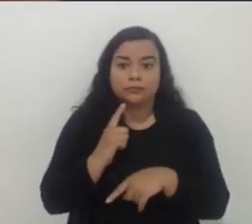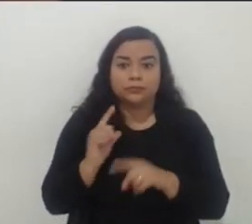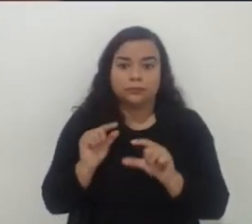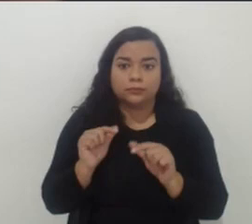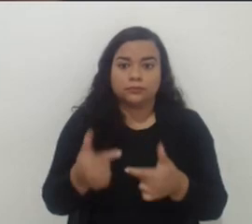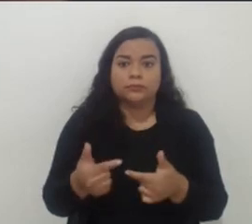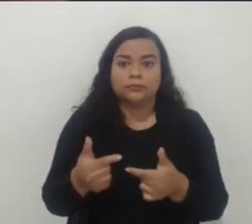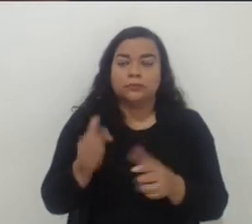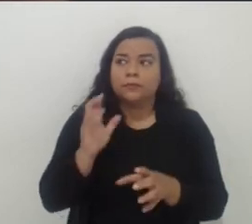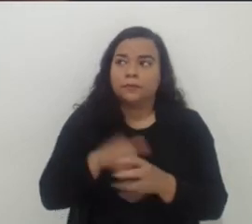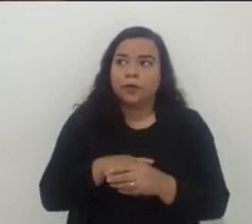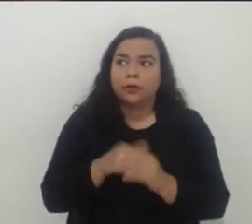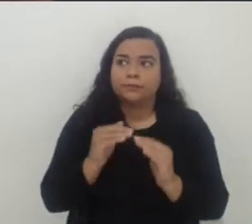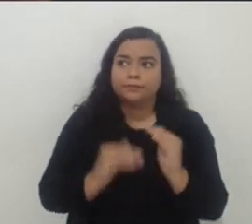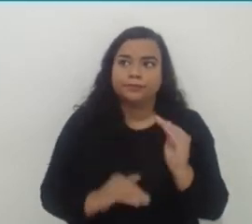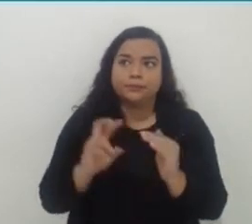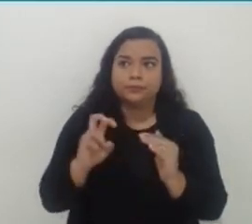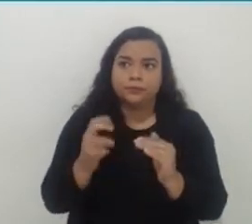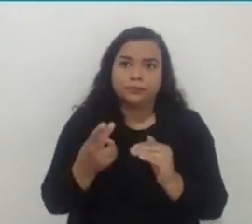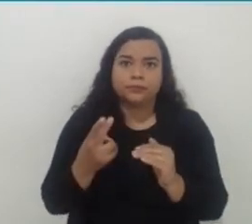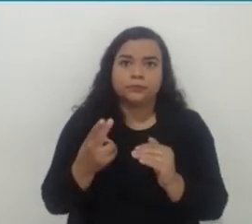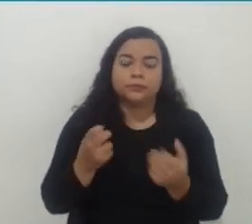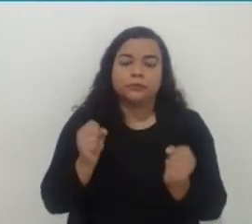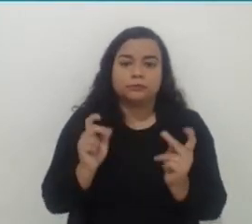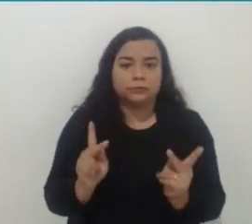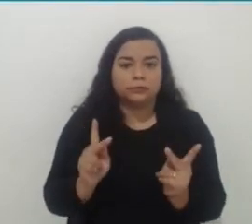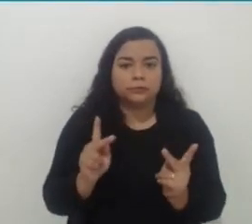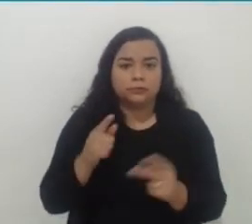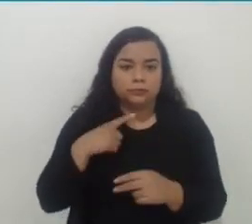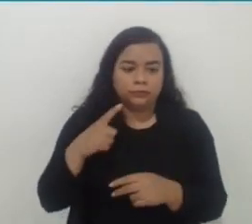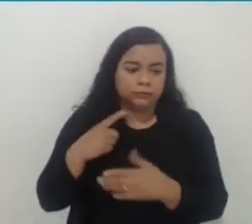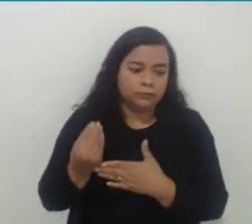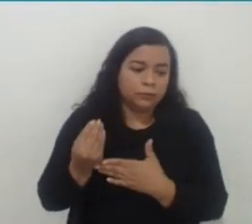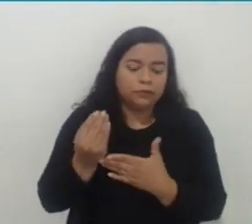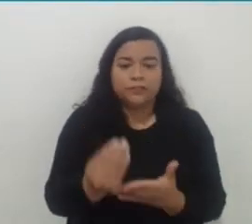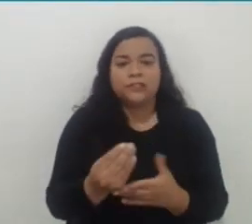senhor presidente. Pois não, excelência, tem a palavra.